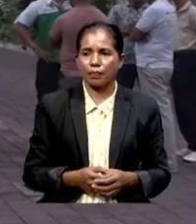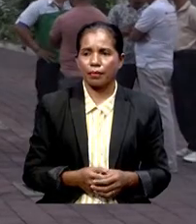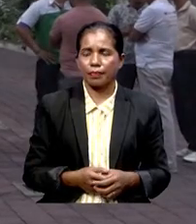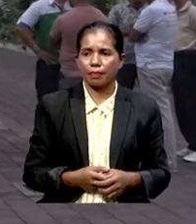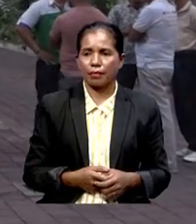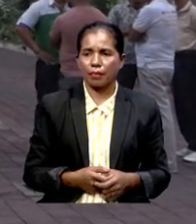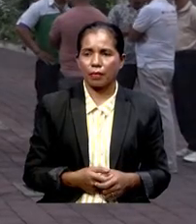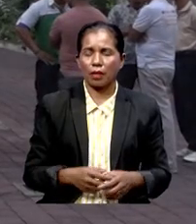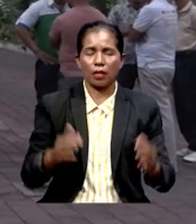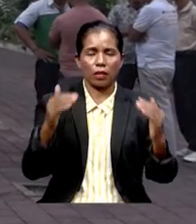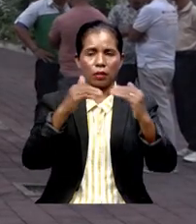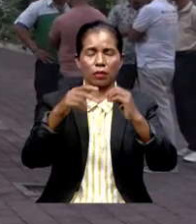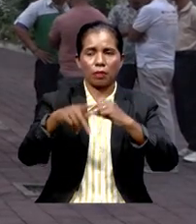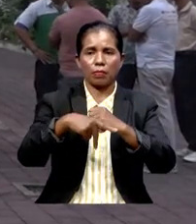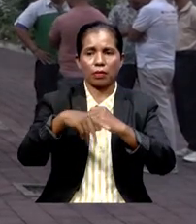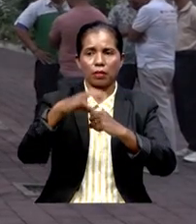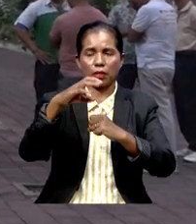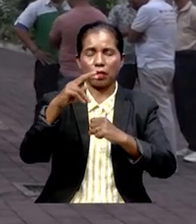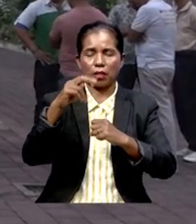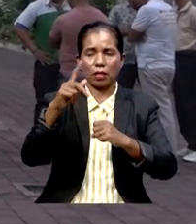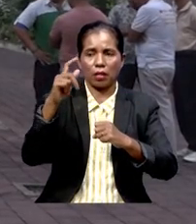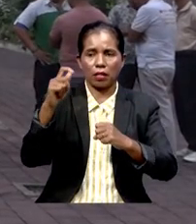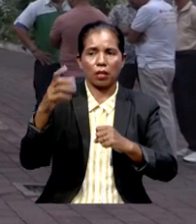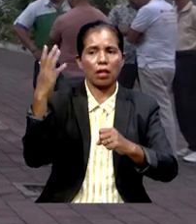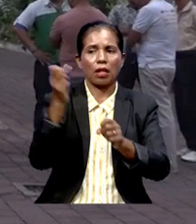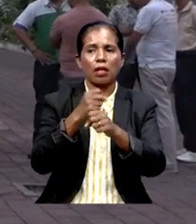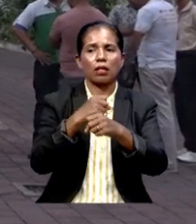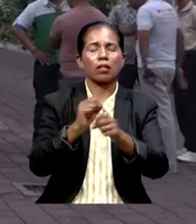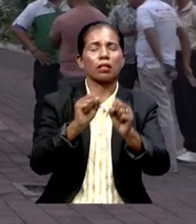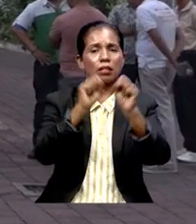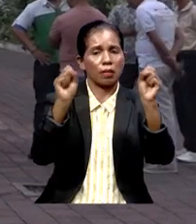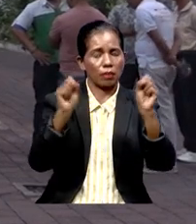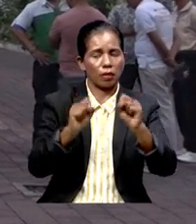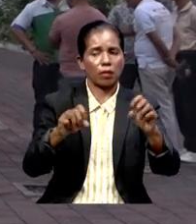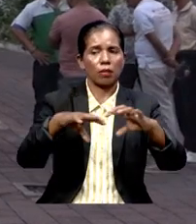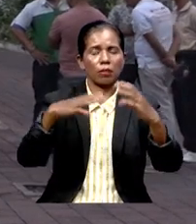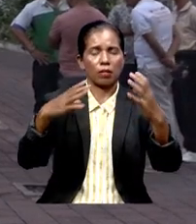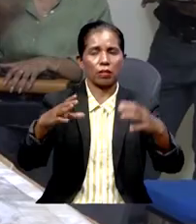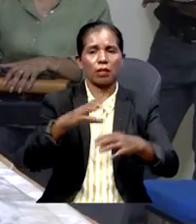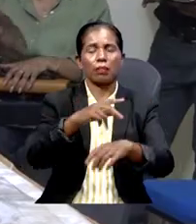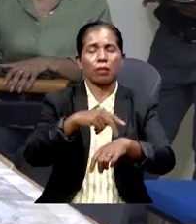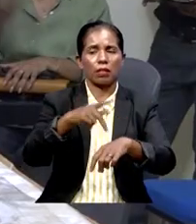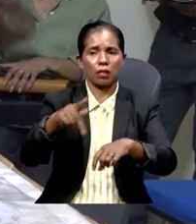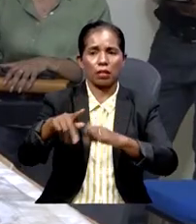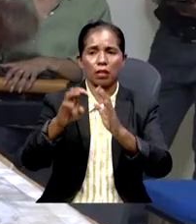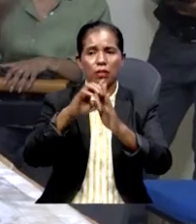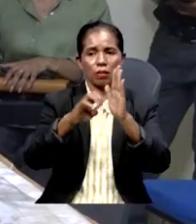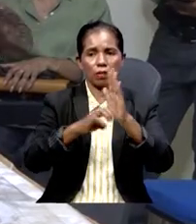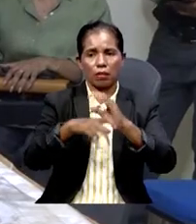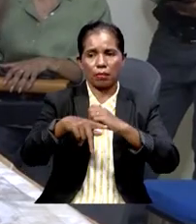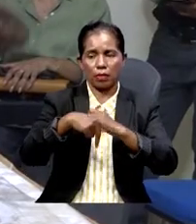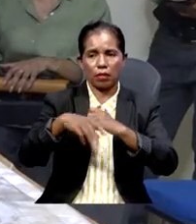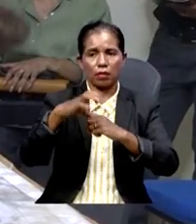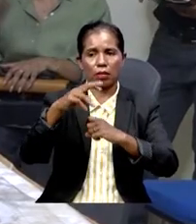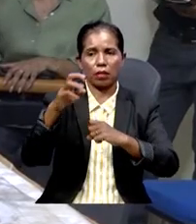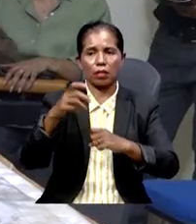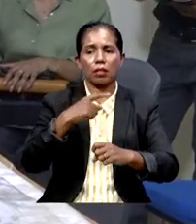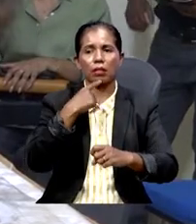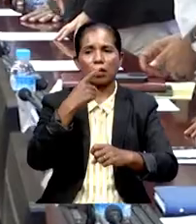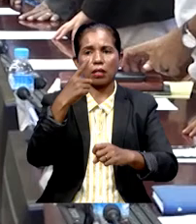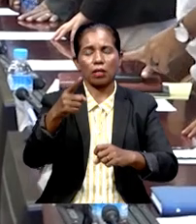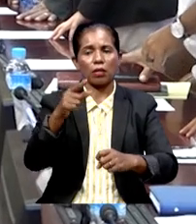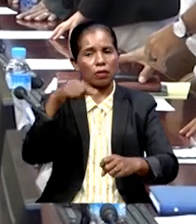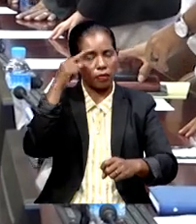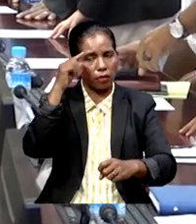E a reunião Partido CNRT, neve halau ia sábado, né? Comissão Política Nacional e Estrutura Partido CNRT aprecia sucesso do governo da